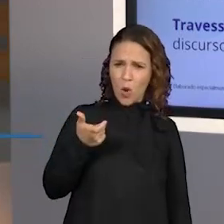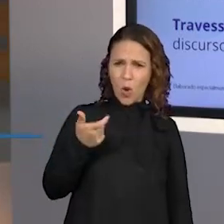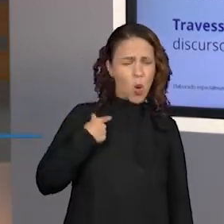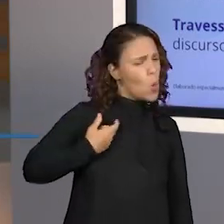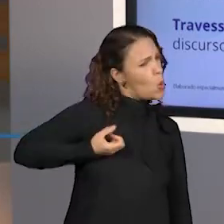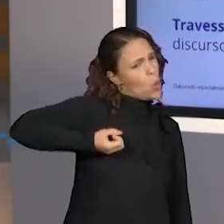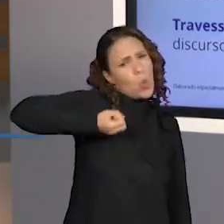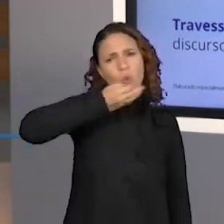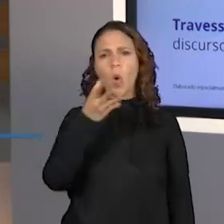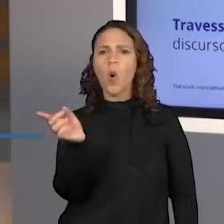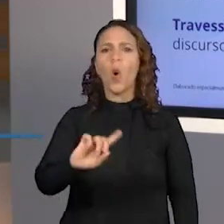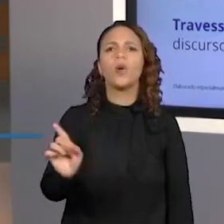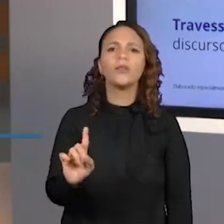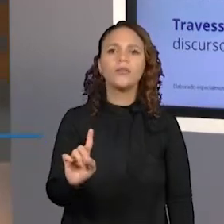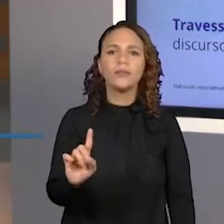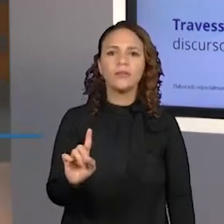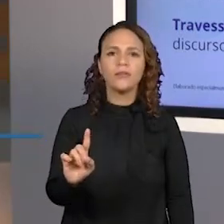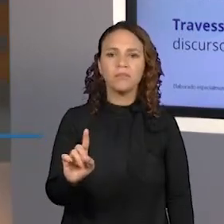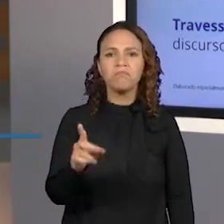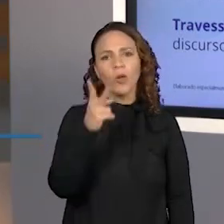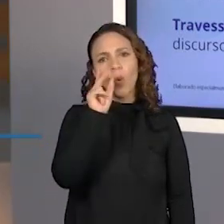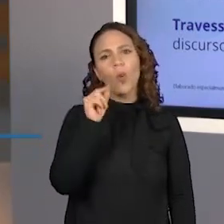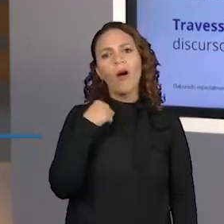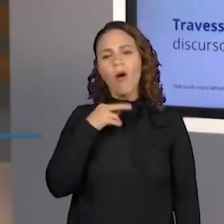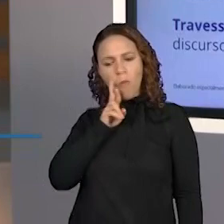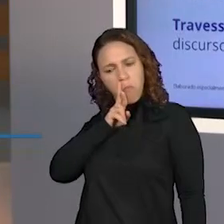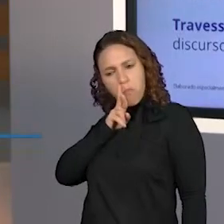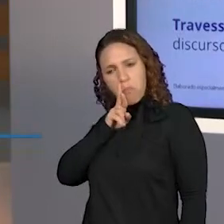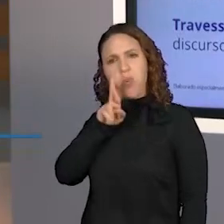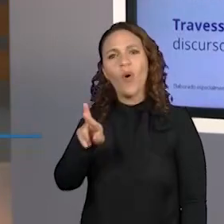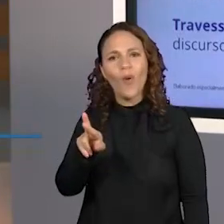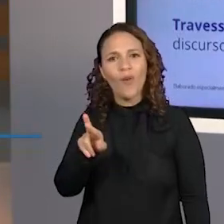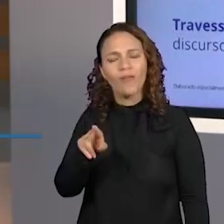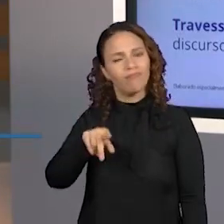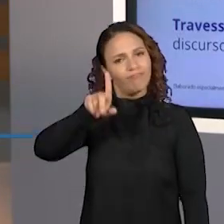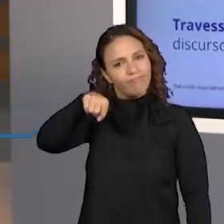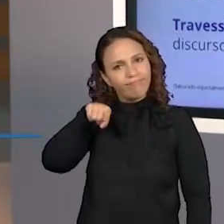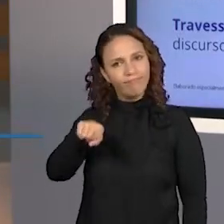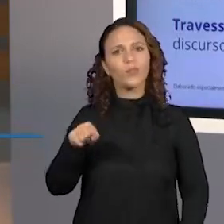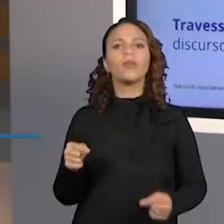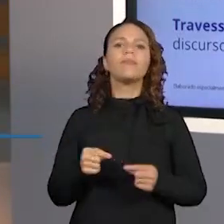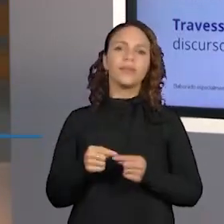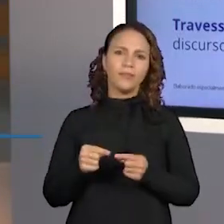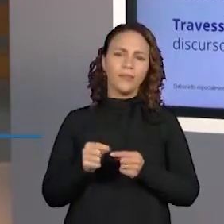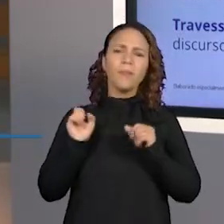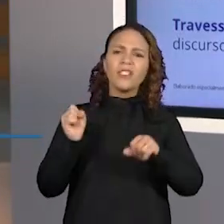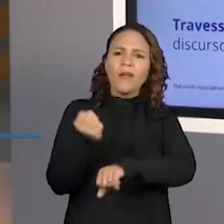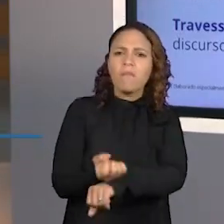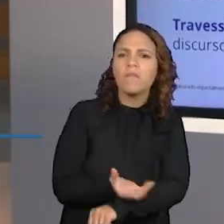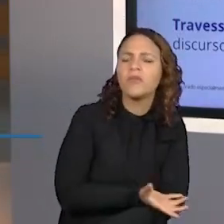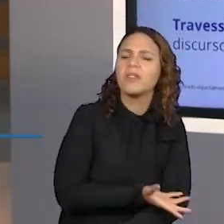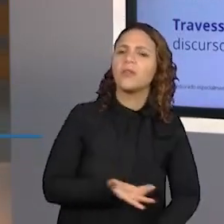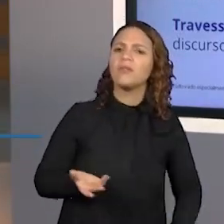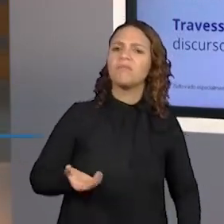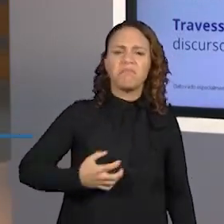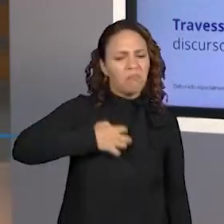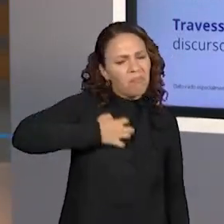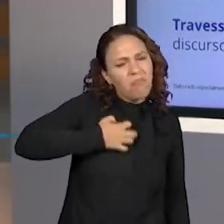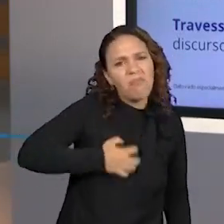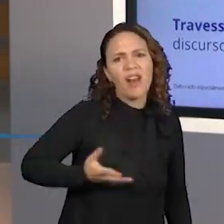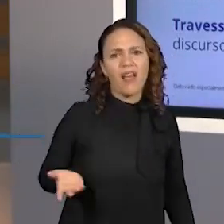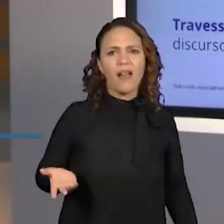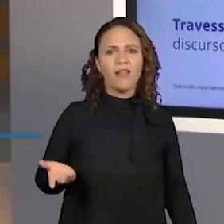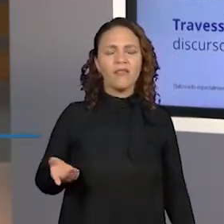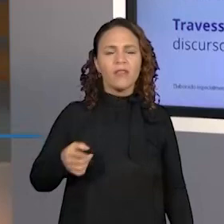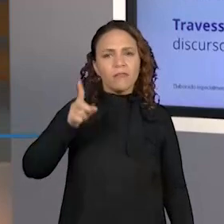de exclamação. Então, eu sempre vou pensar em vou trazer emoção, vou trazer uma